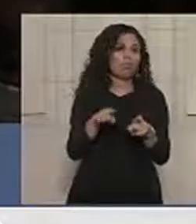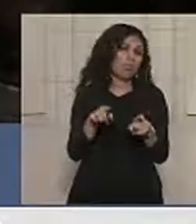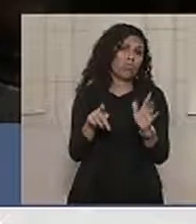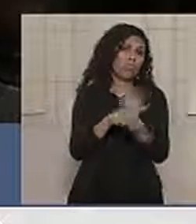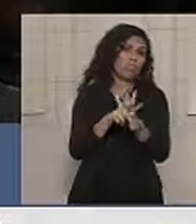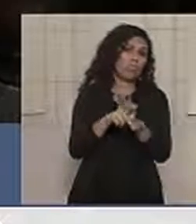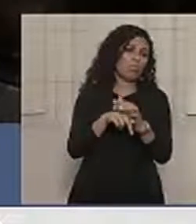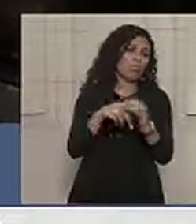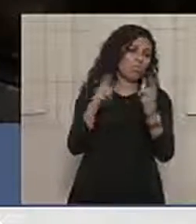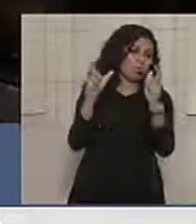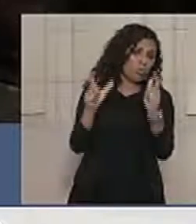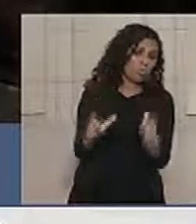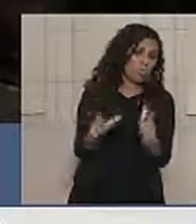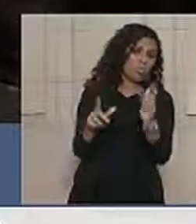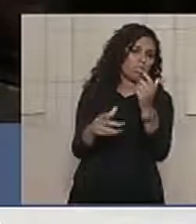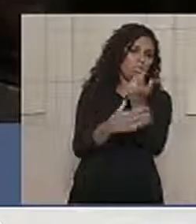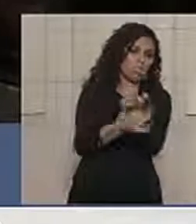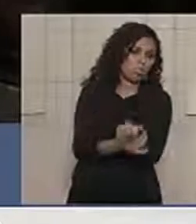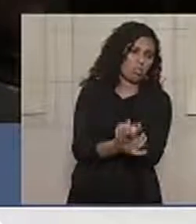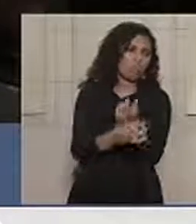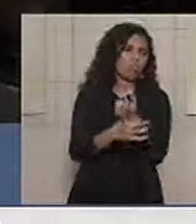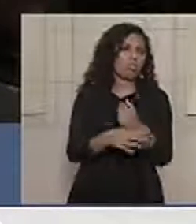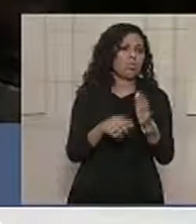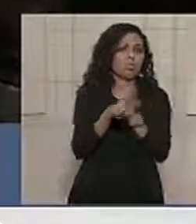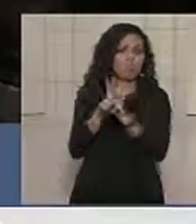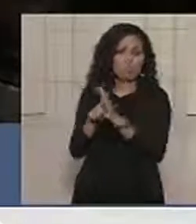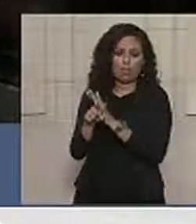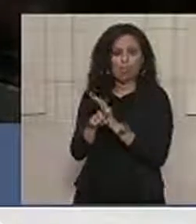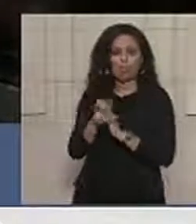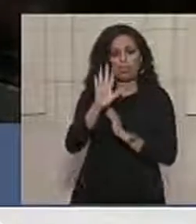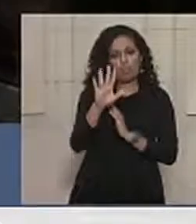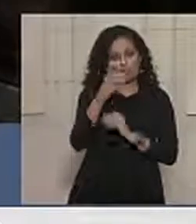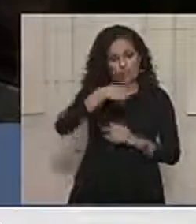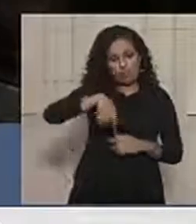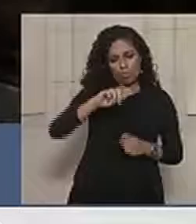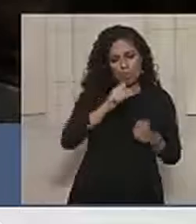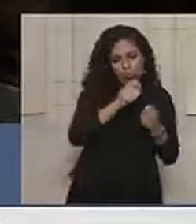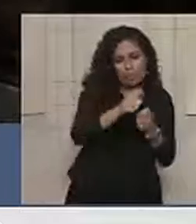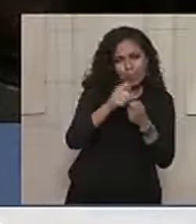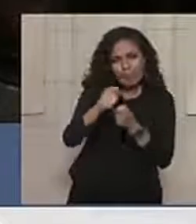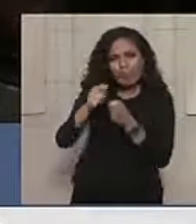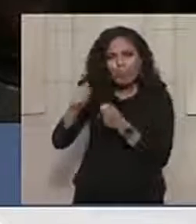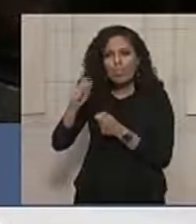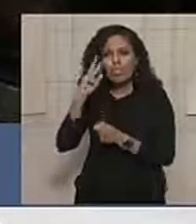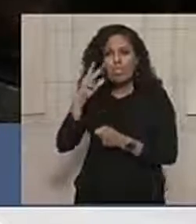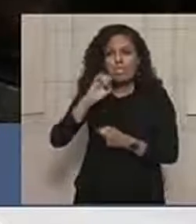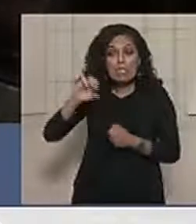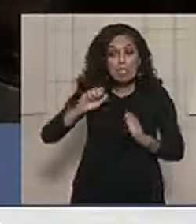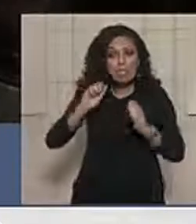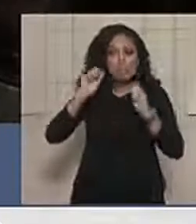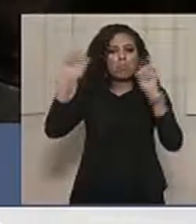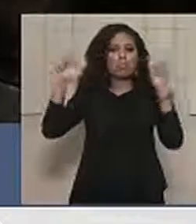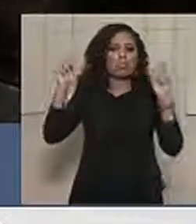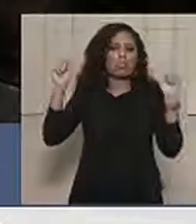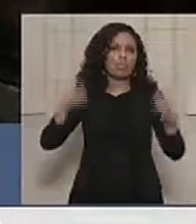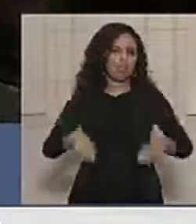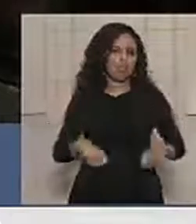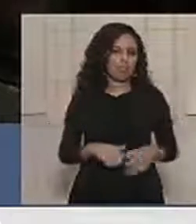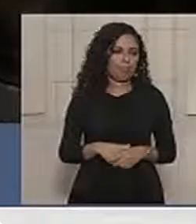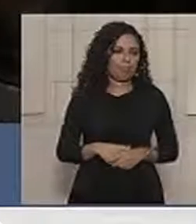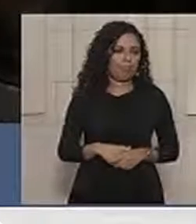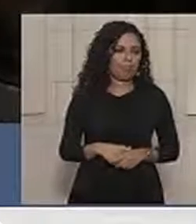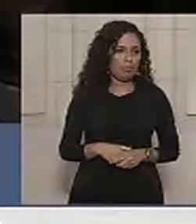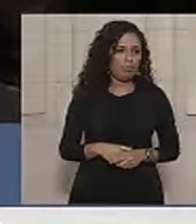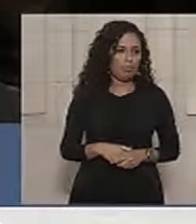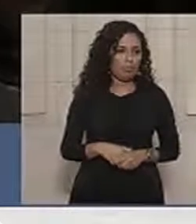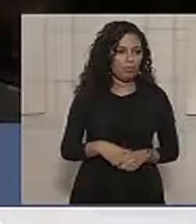Segurança Pública. Mas, bom, a gente vai provocando, né? E como eu dizia, esse